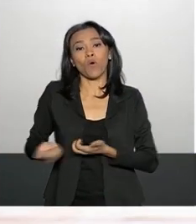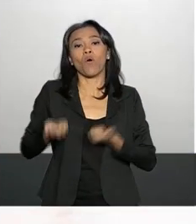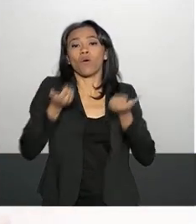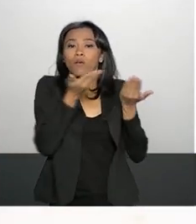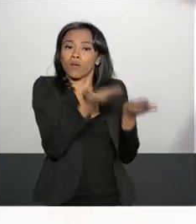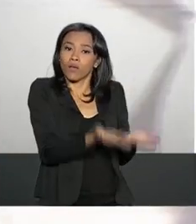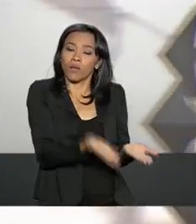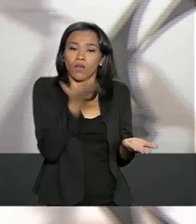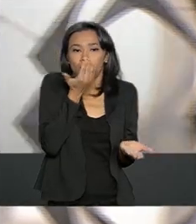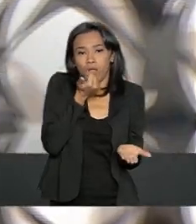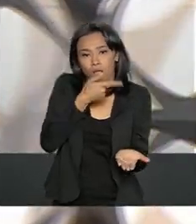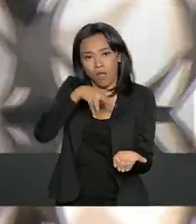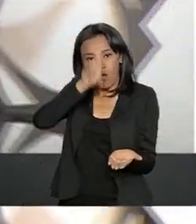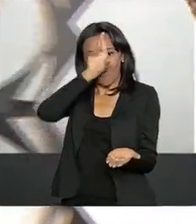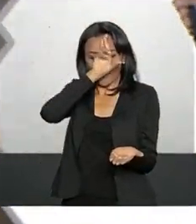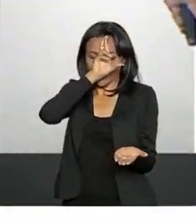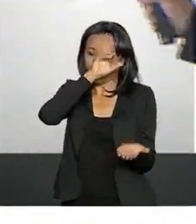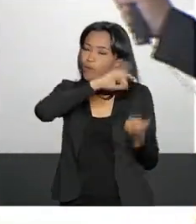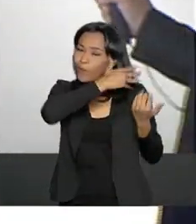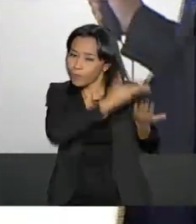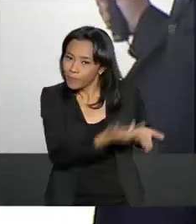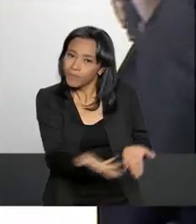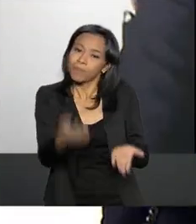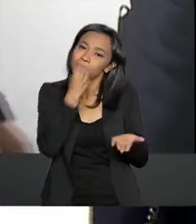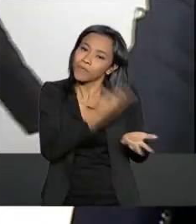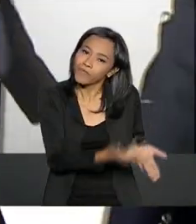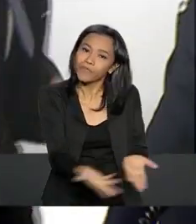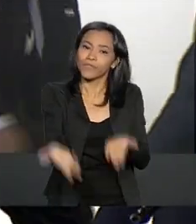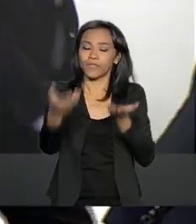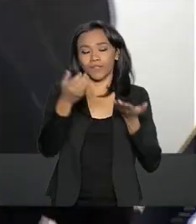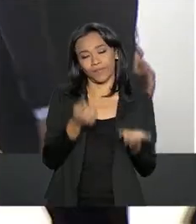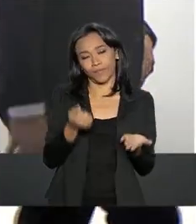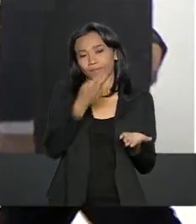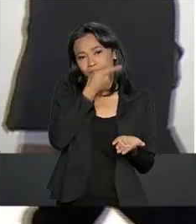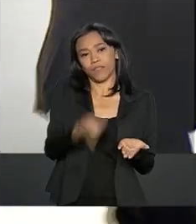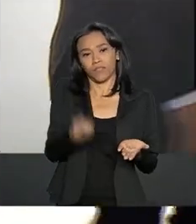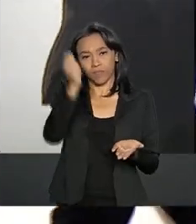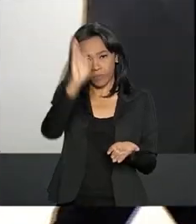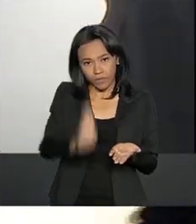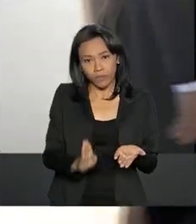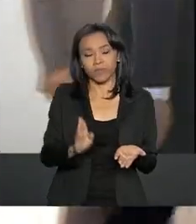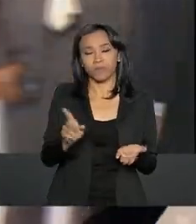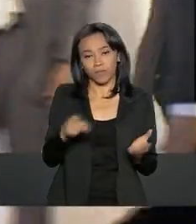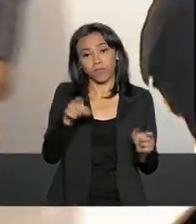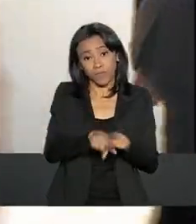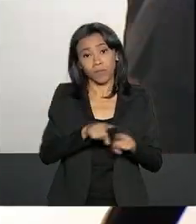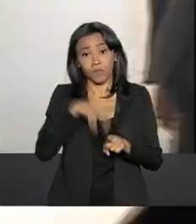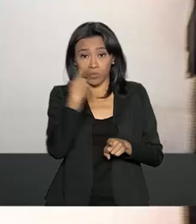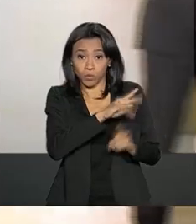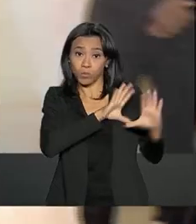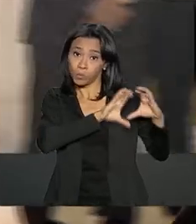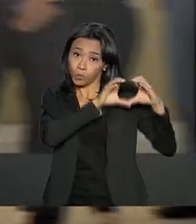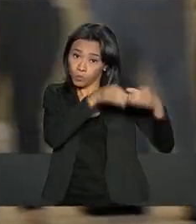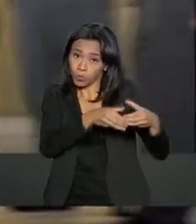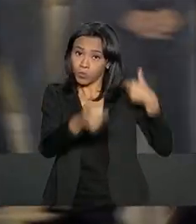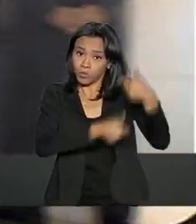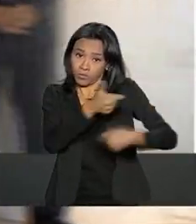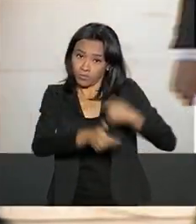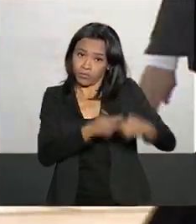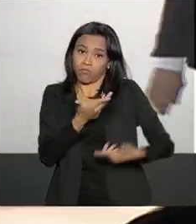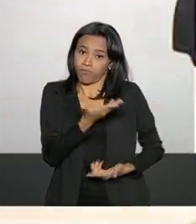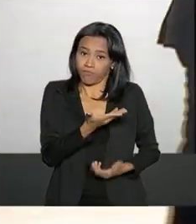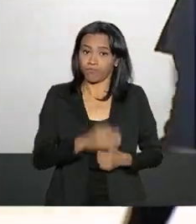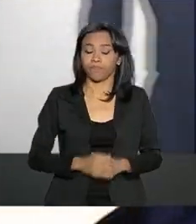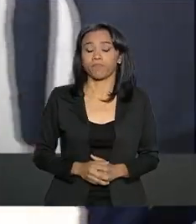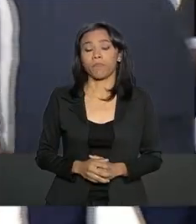almoço em homenagem ao chefe de Estado em visita ao país, bem como à sua comitiva. O presidente